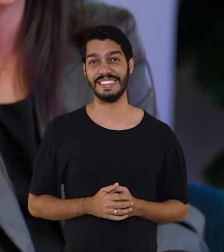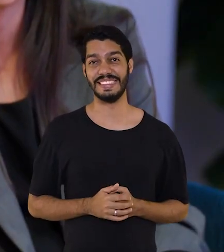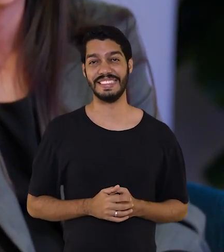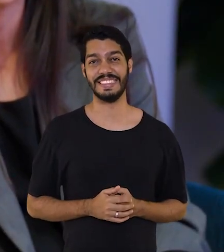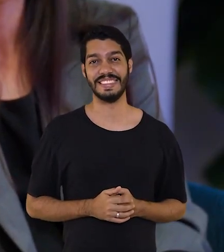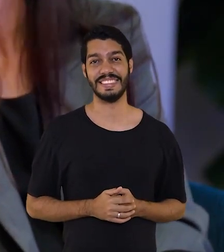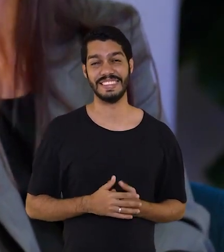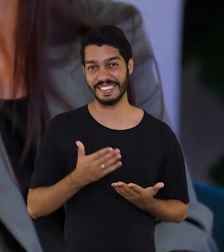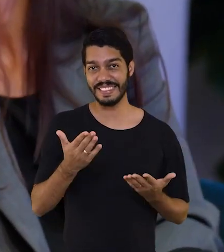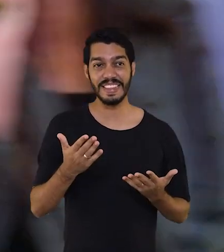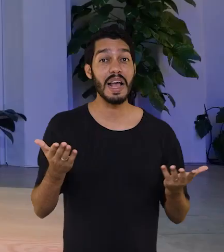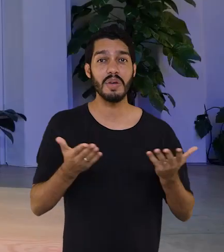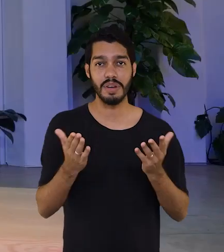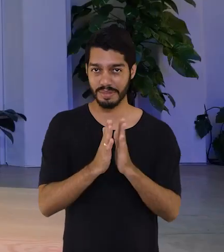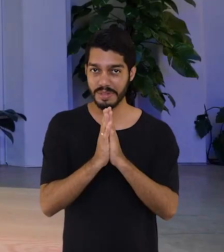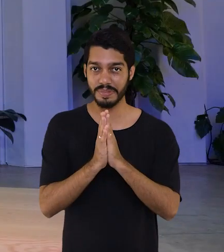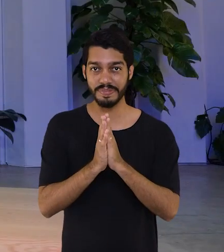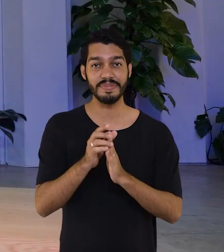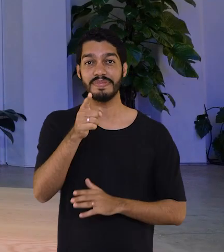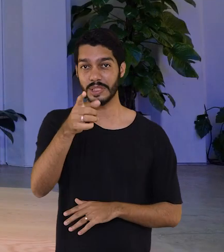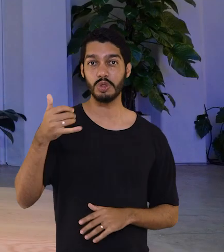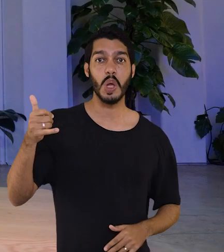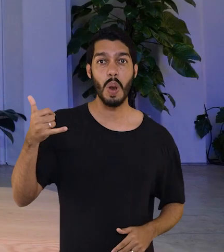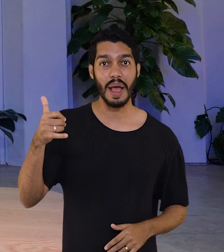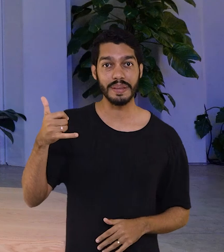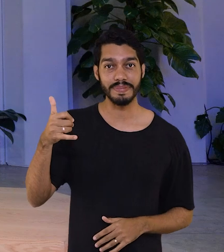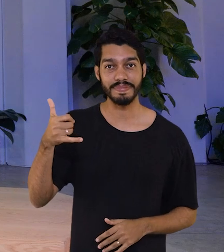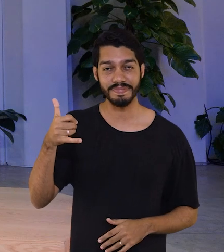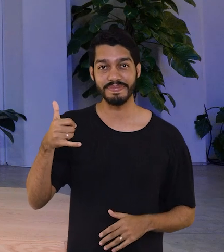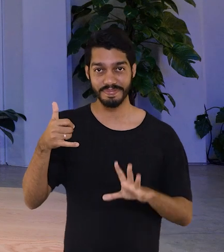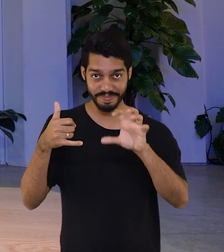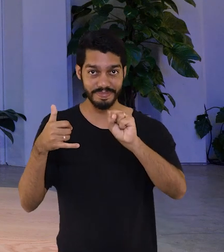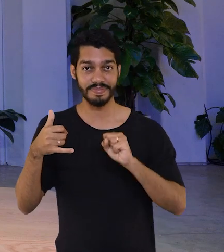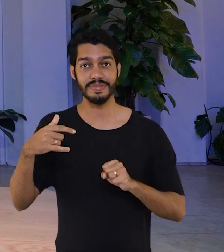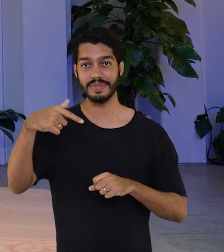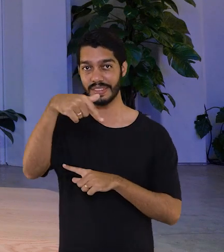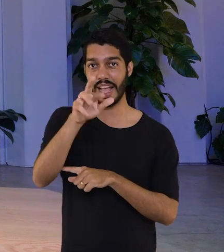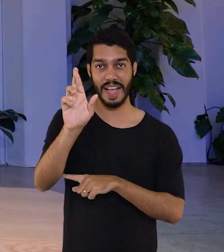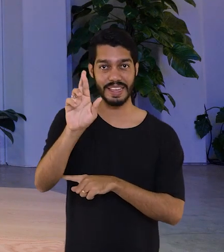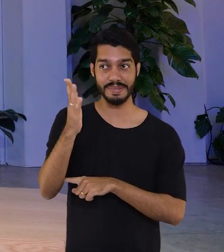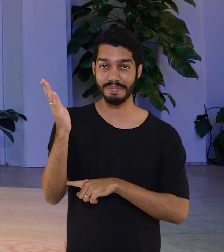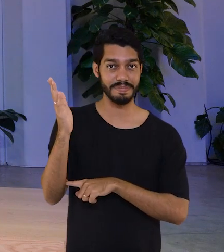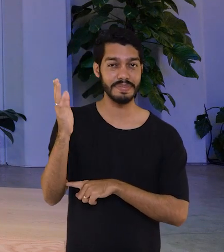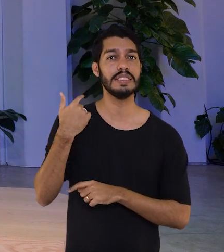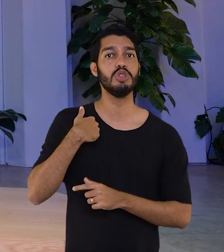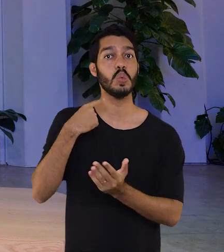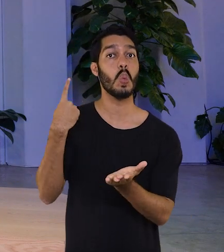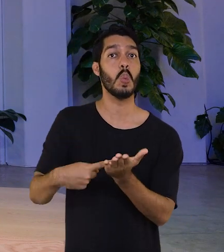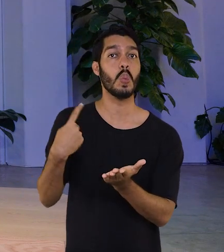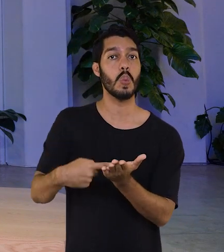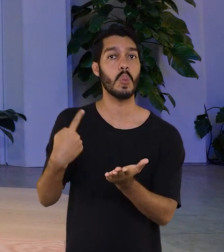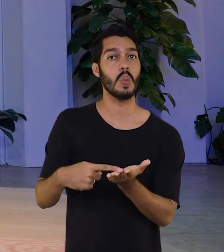mesmo. Pronto, parei. Bom, pessoal, então vamos lá. Então, peguem os seus celulares, por favor. Fiquem a postos. A gente tem esse QR